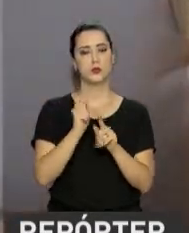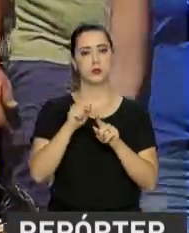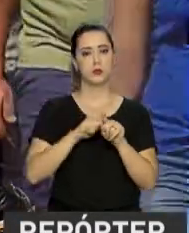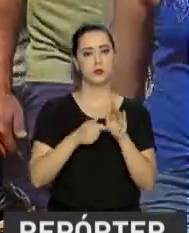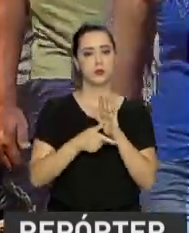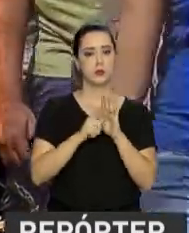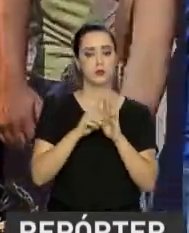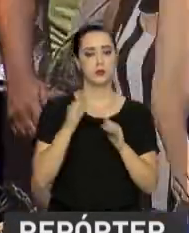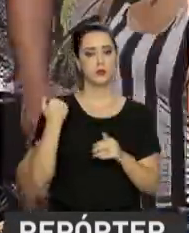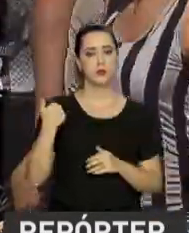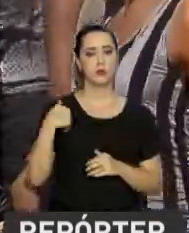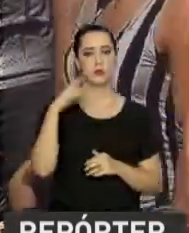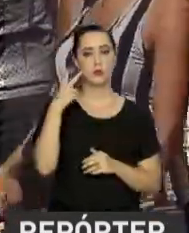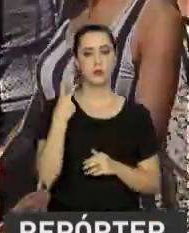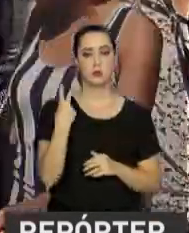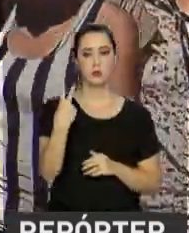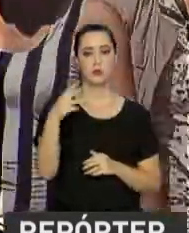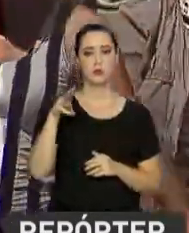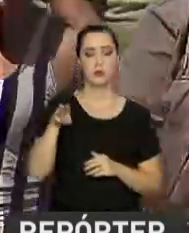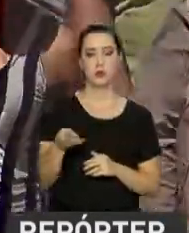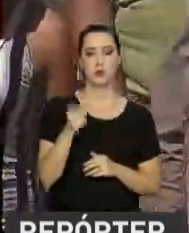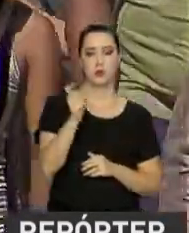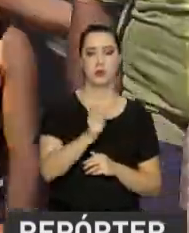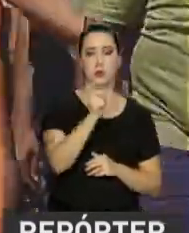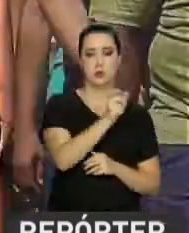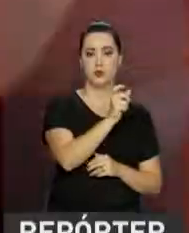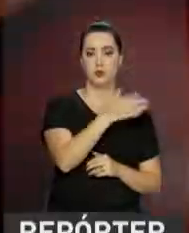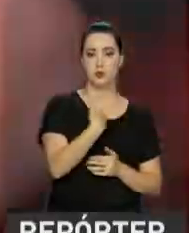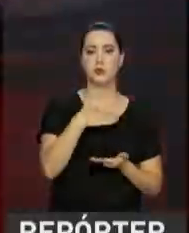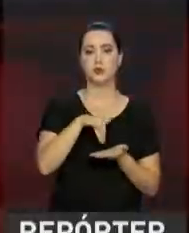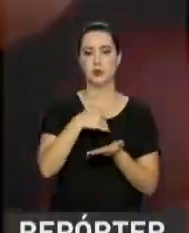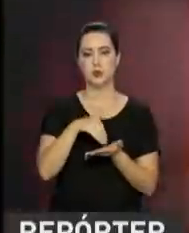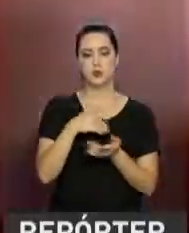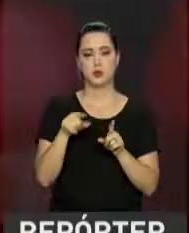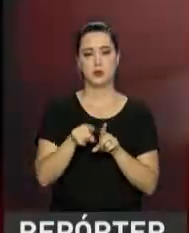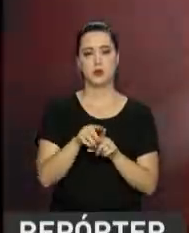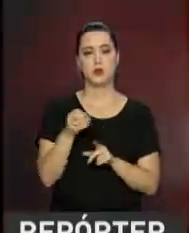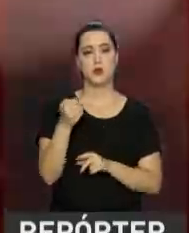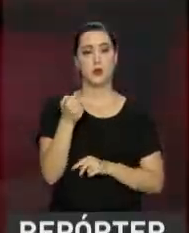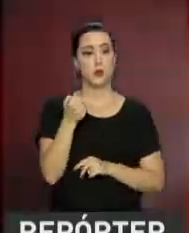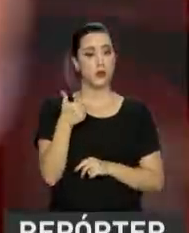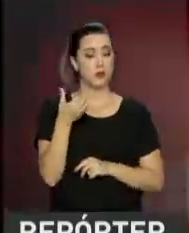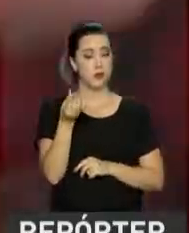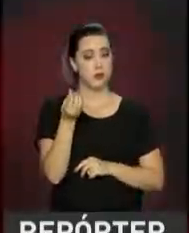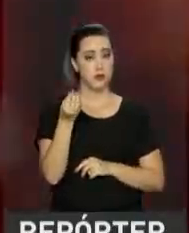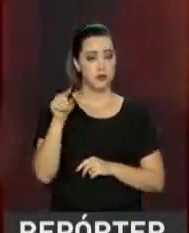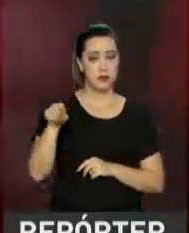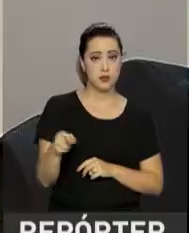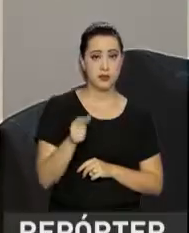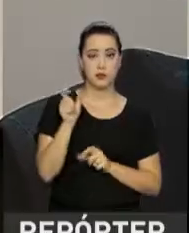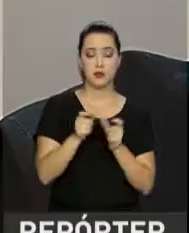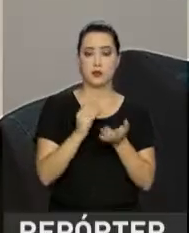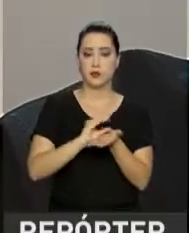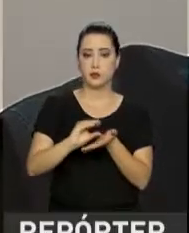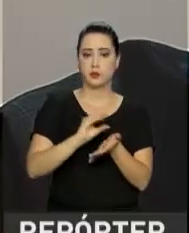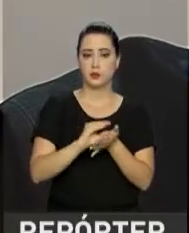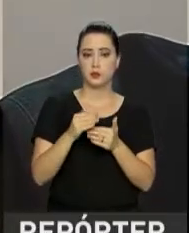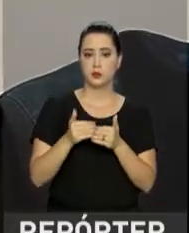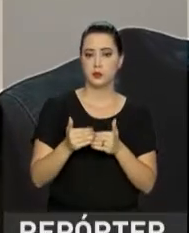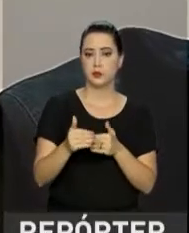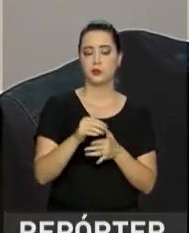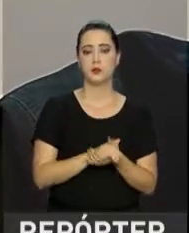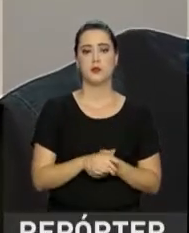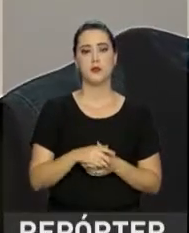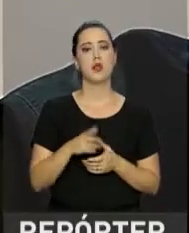passado são mais de 2 milhões de investidores cadastrados e quase 600 mil investimentos ativos a gente tem melhorado muito a